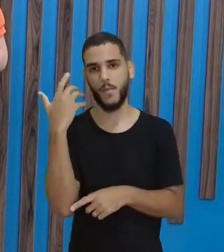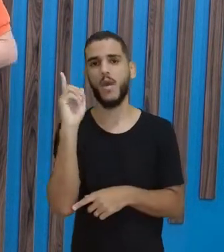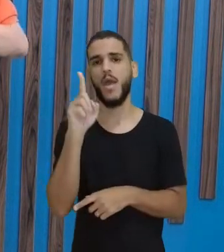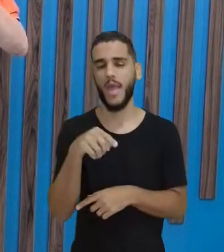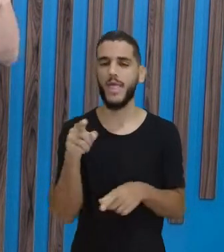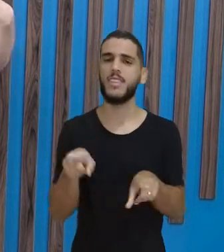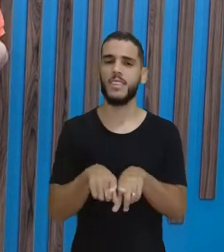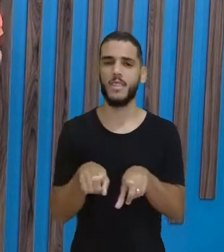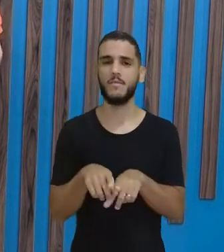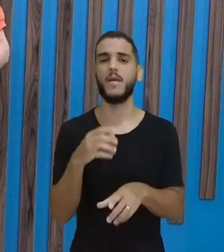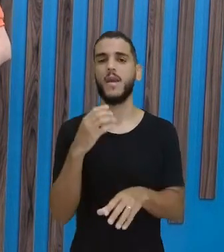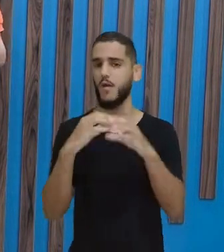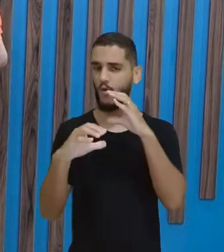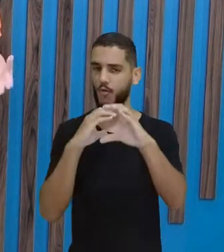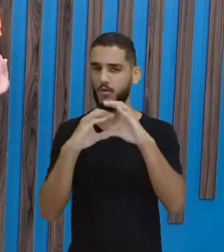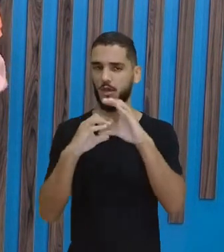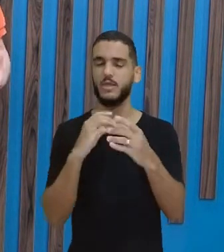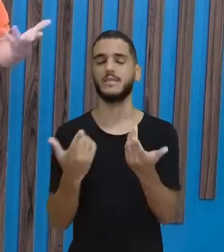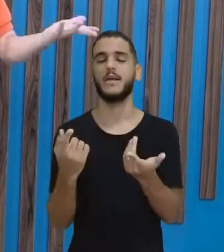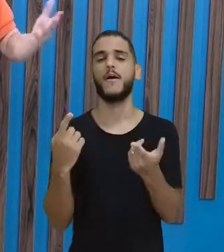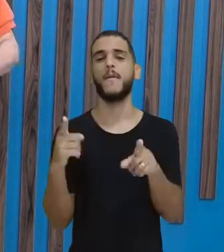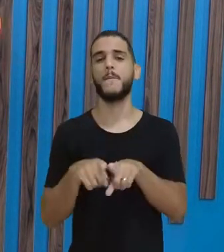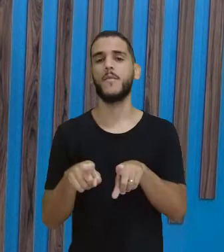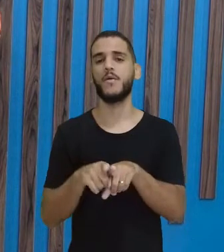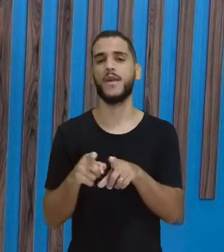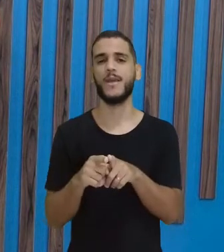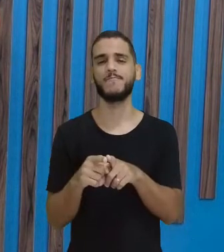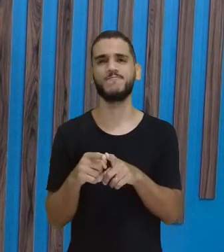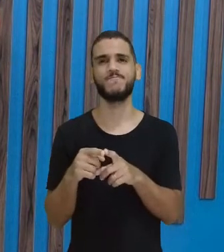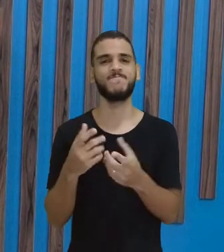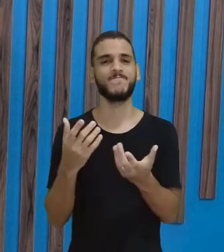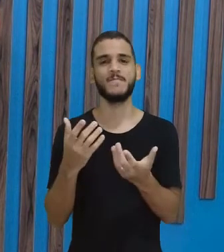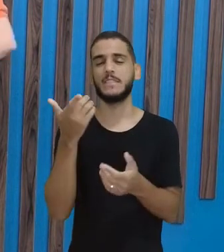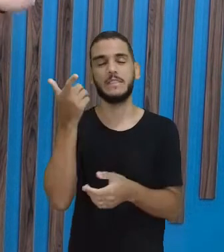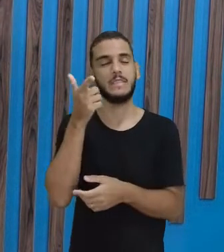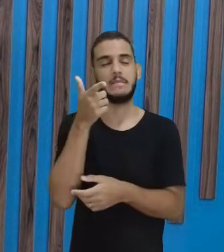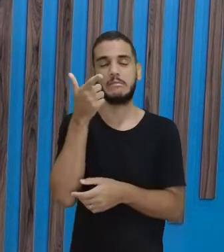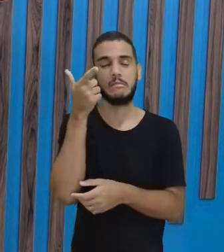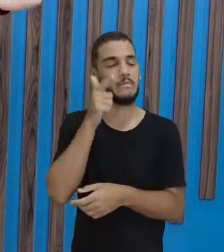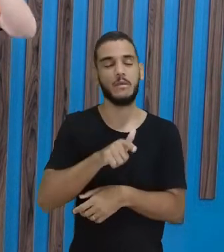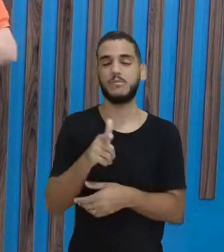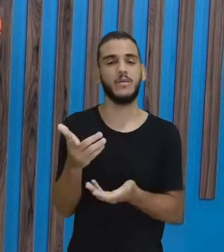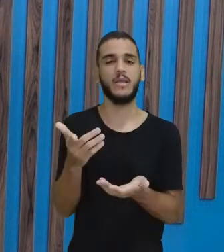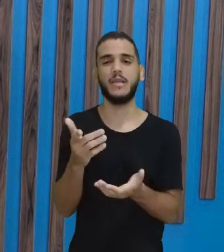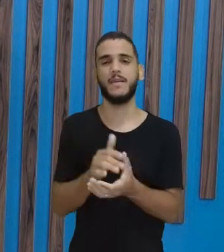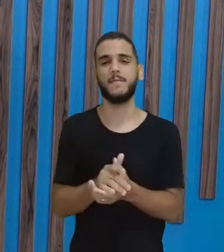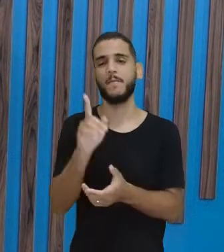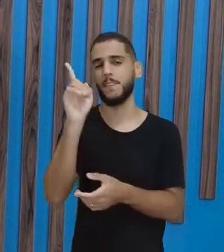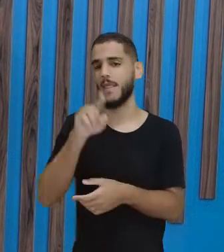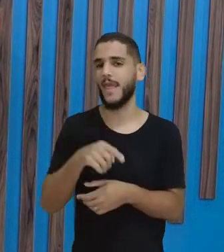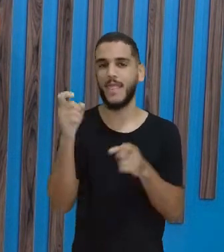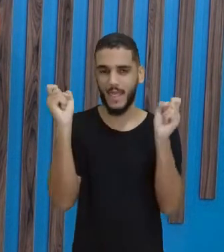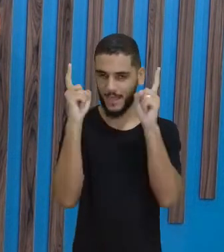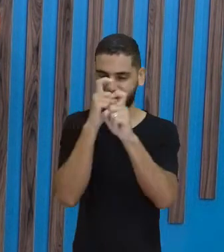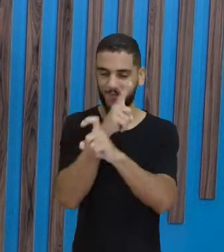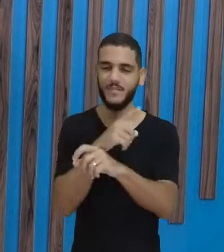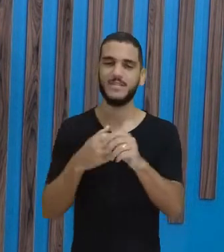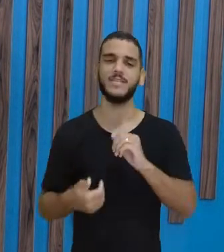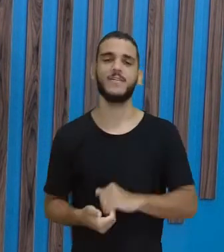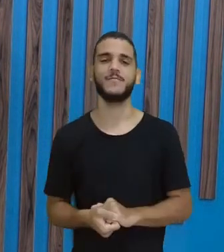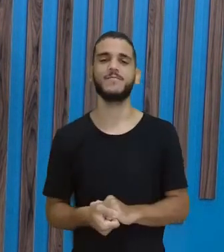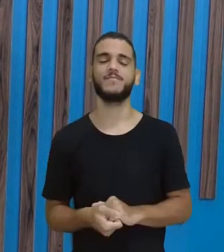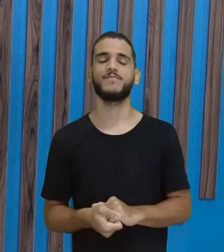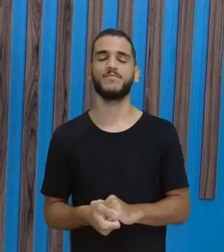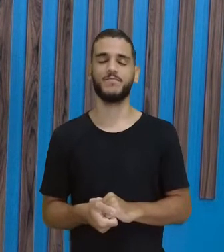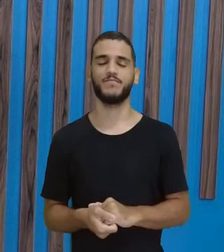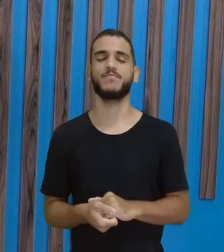o som sai distorcido, ninguém entende nada, e aí, cadê a harmonia? Foi embora pela janela, né? Foi embora pelo espaço sideral, foi